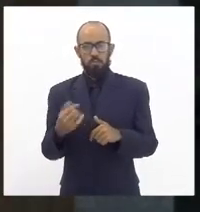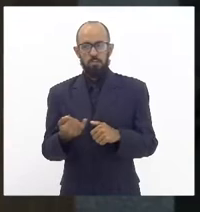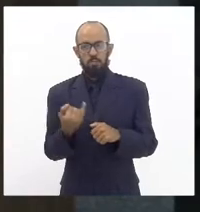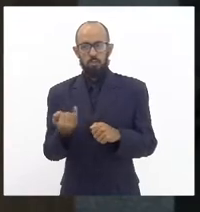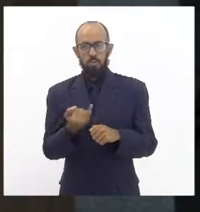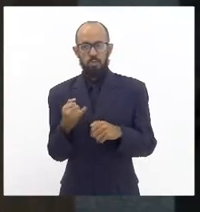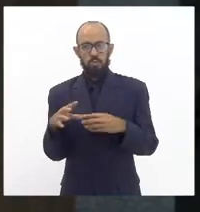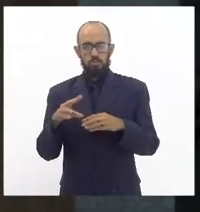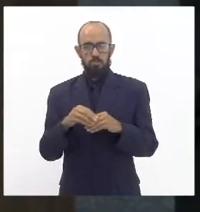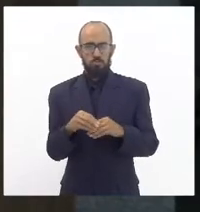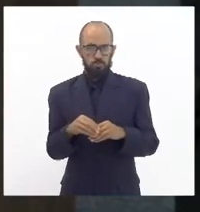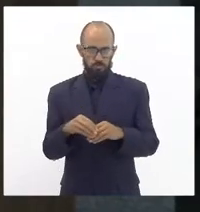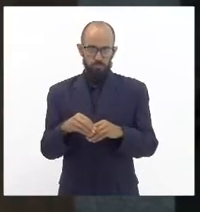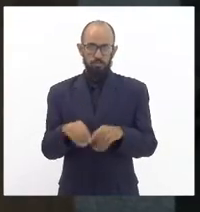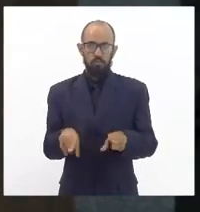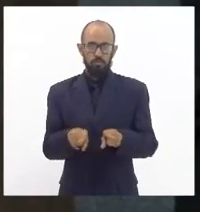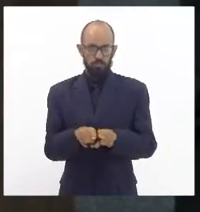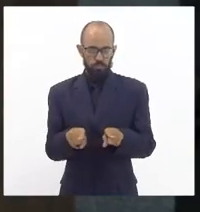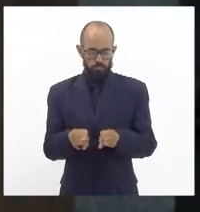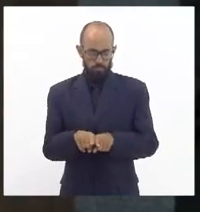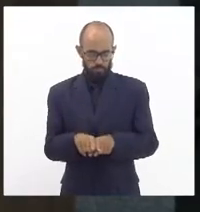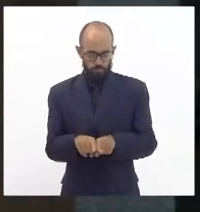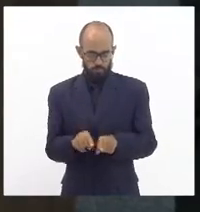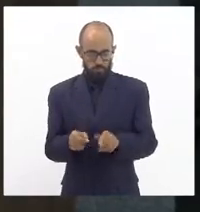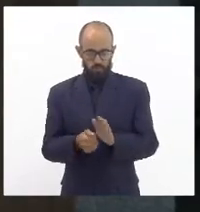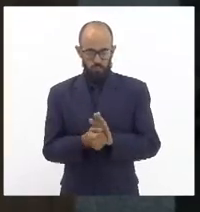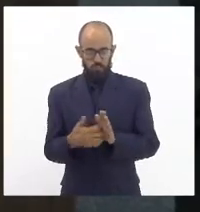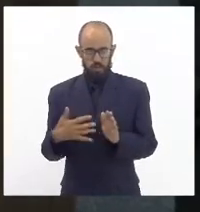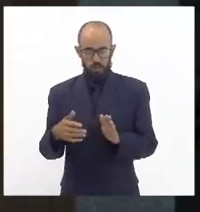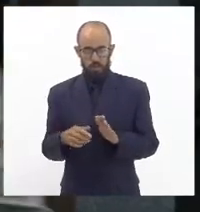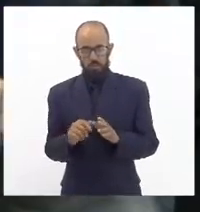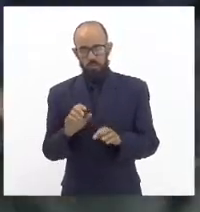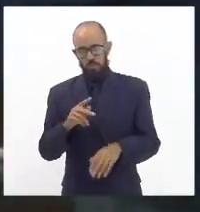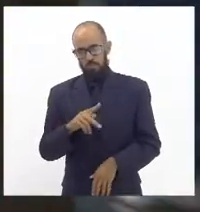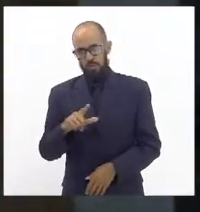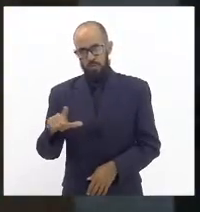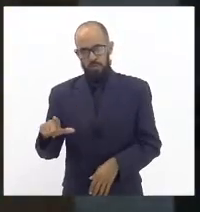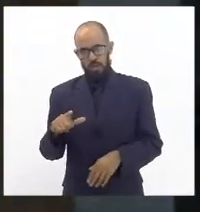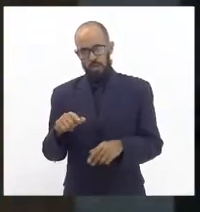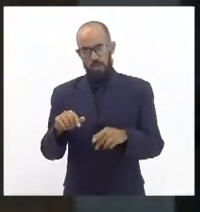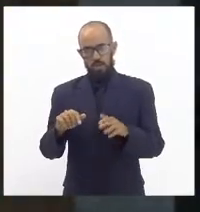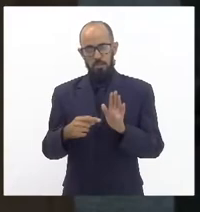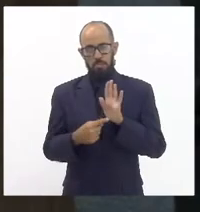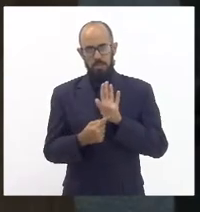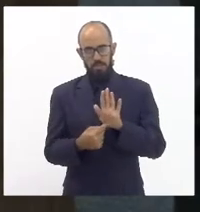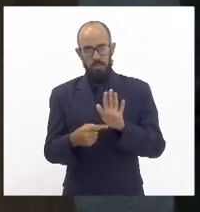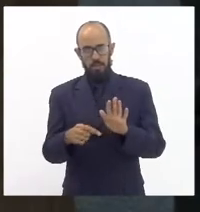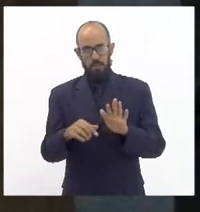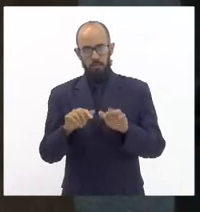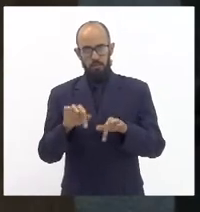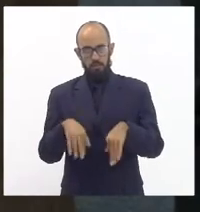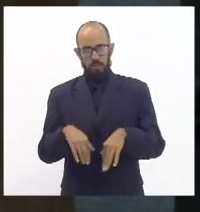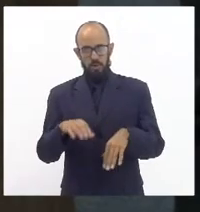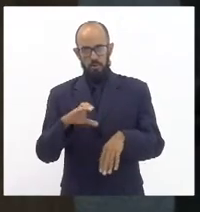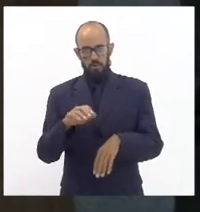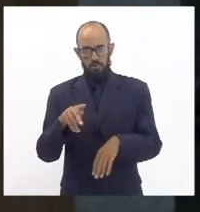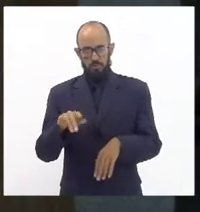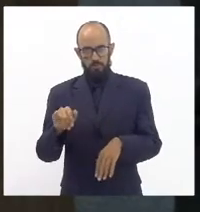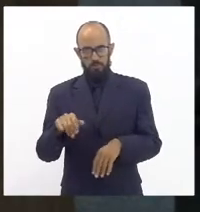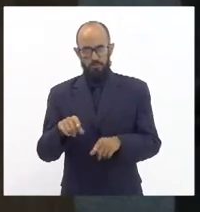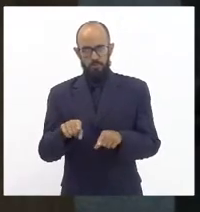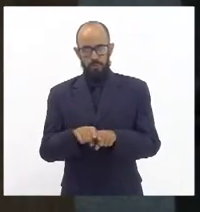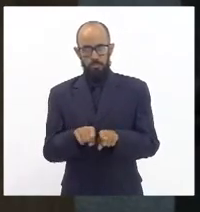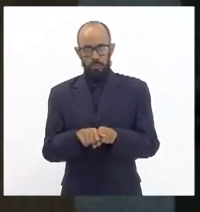aquela contribuição e foi um dos muitos projectos apresentados ao término da CPI em segundo lugar a